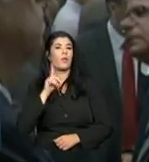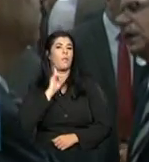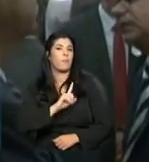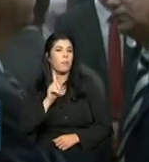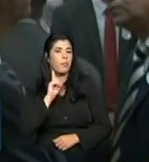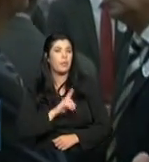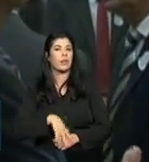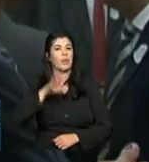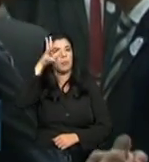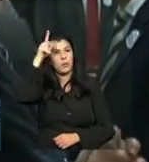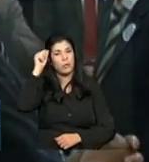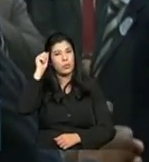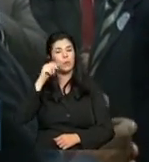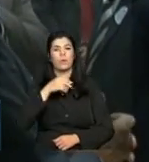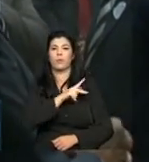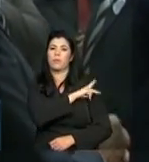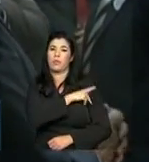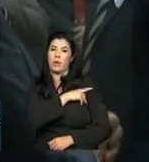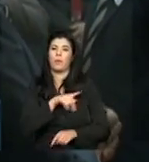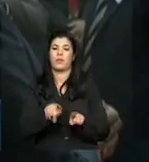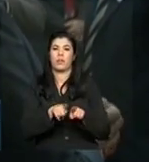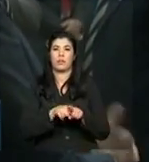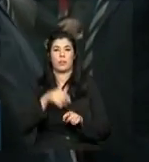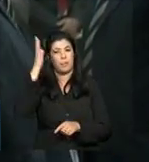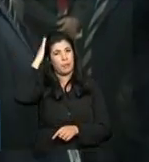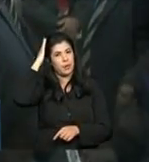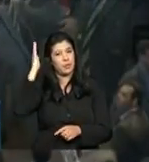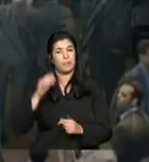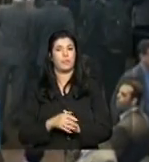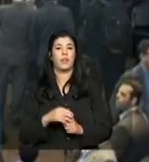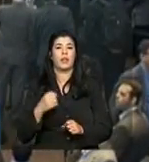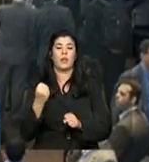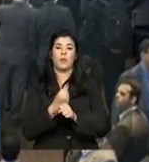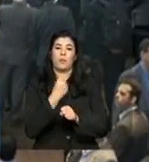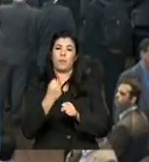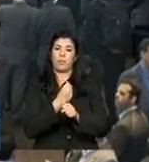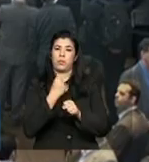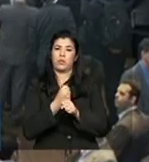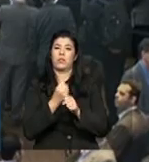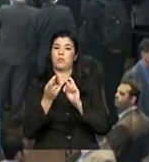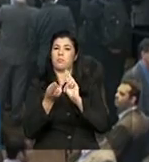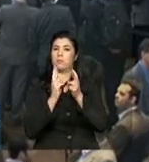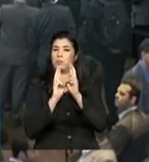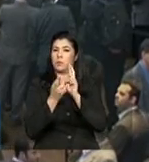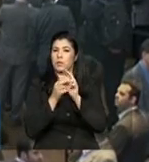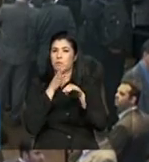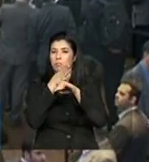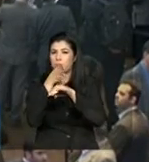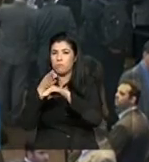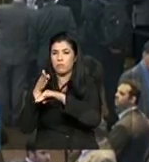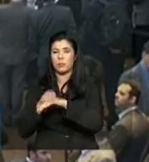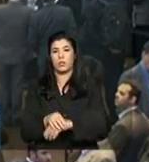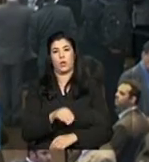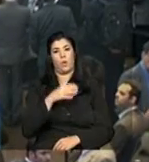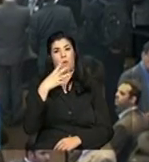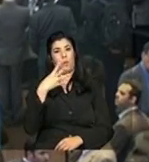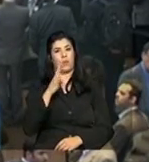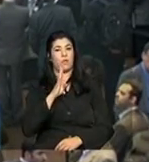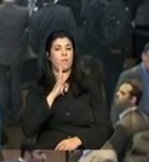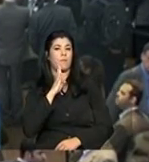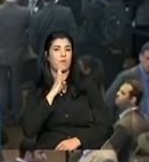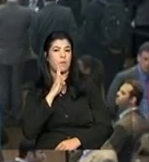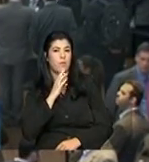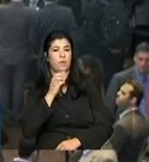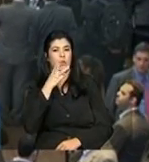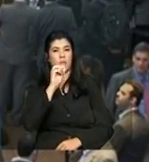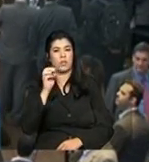Grosso, Piauí, Tocantins e o Paraná. Com obras previstas, investimentos de 4 bilhões e 300 milhões